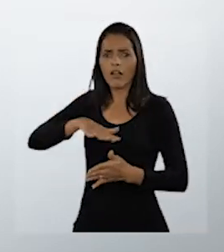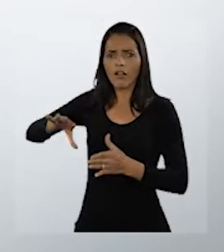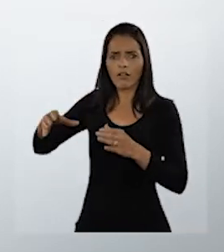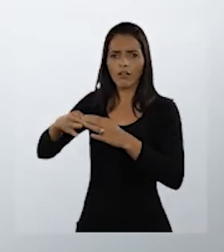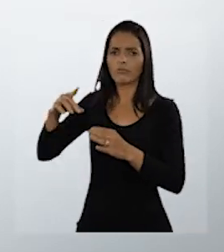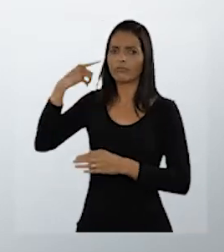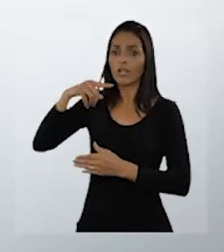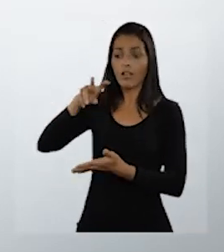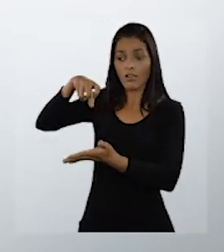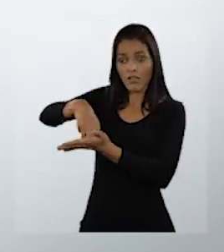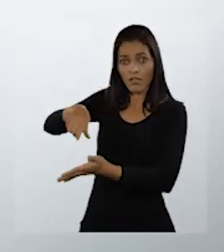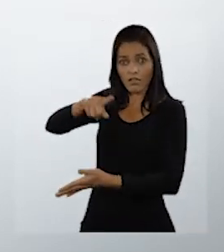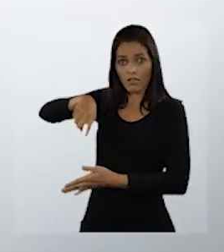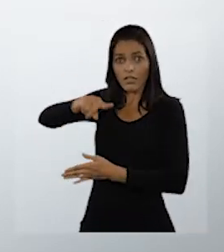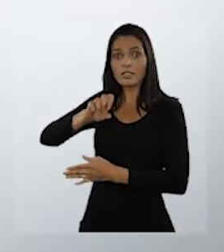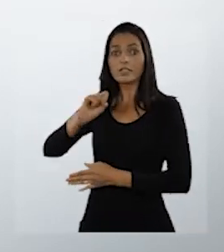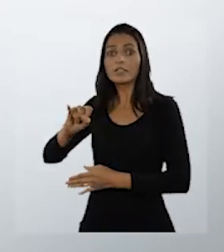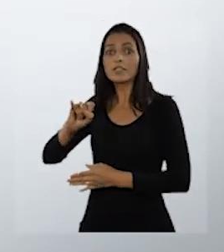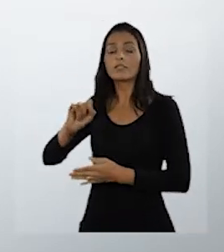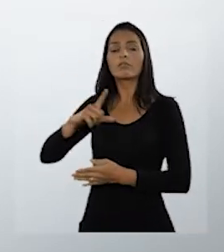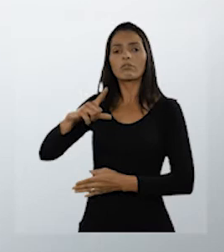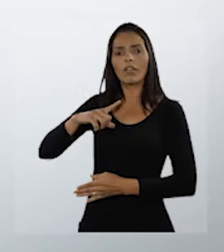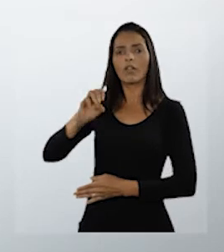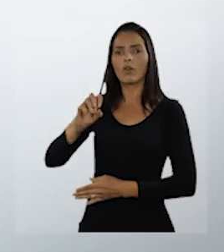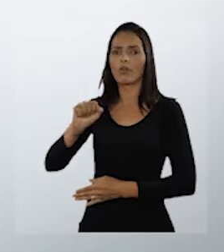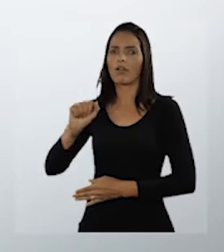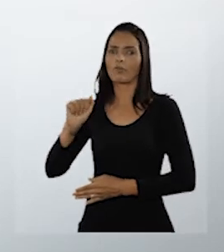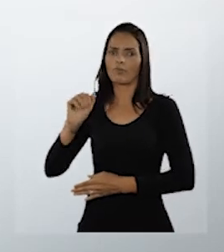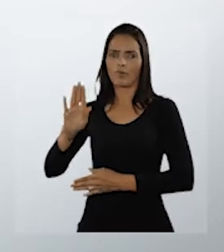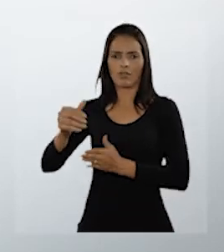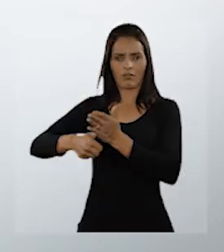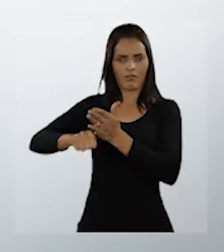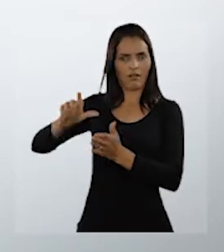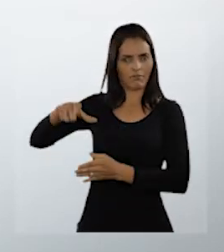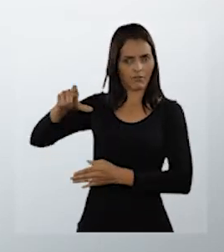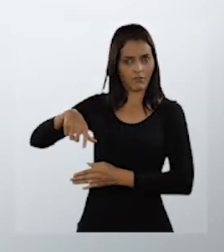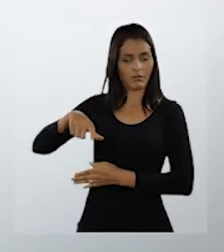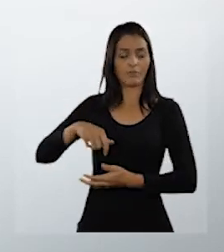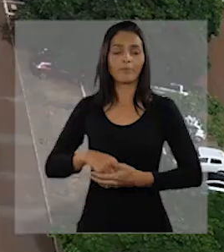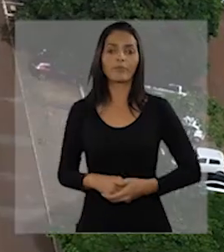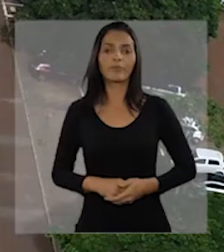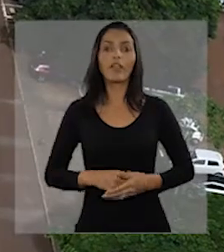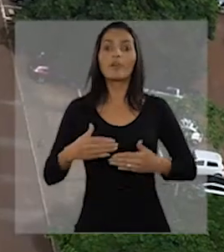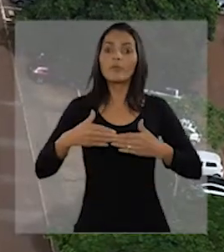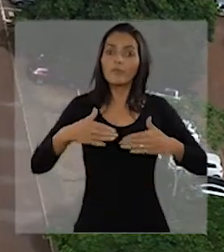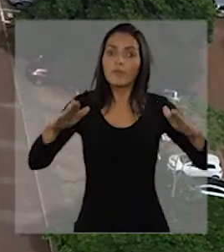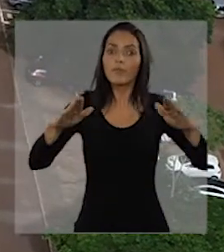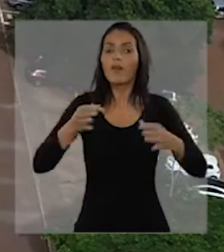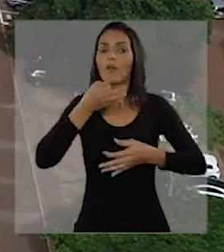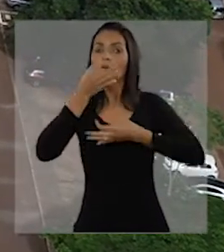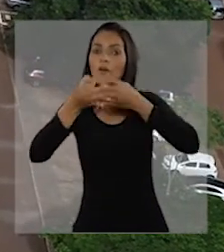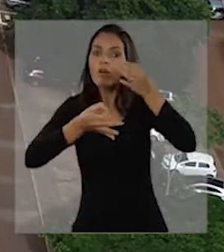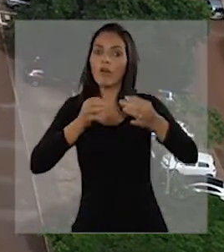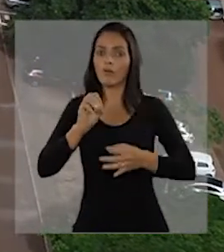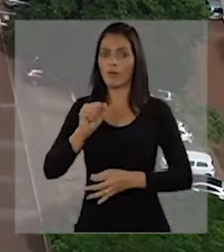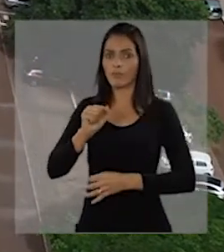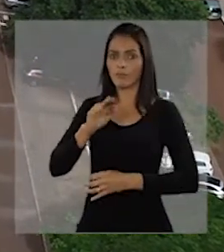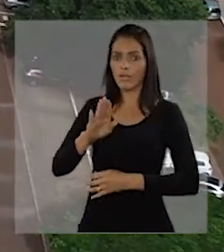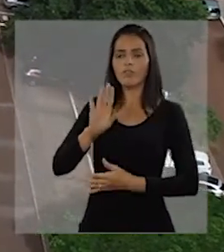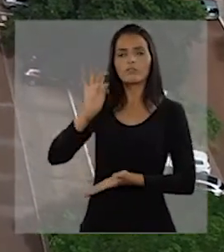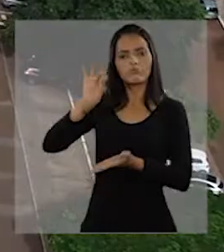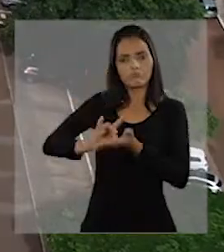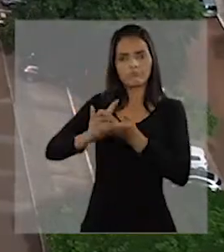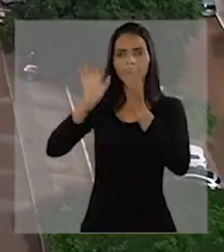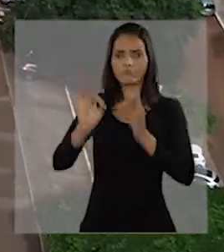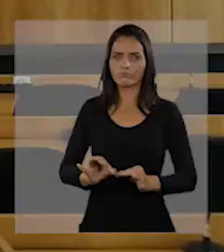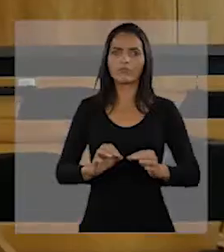à classe e punir os inscritos em seus quadros que cometam infrações. Dessa forma, a partir do